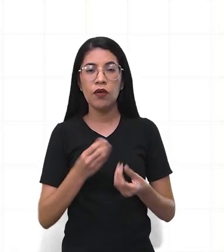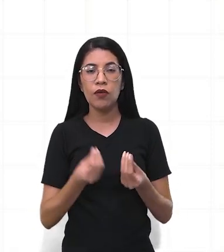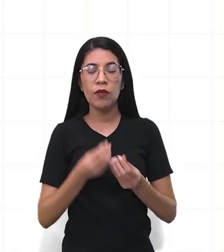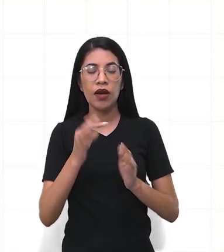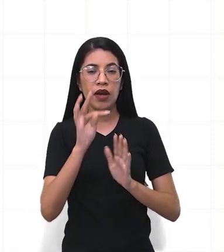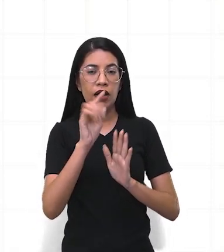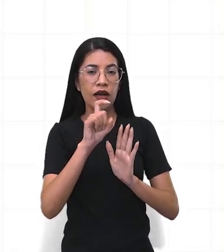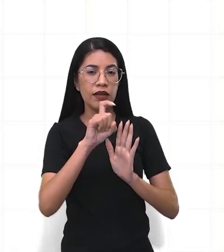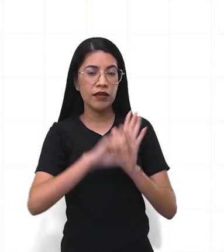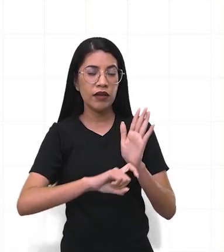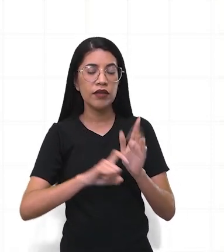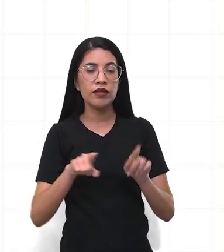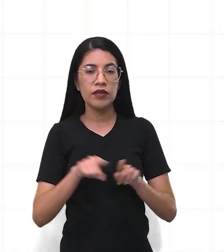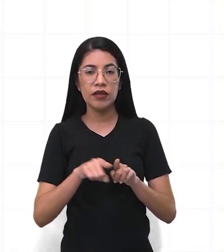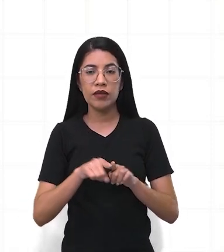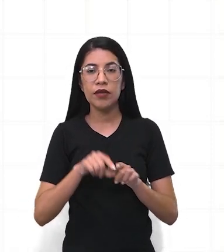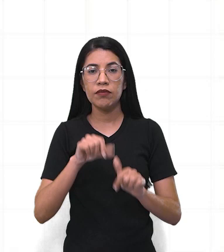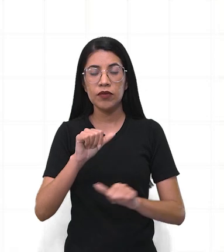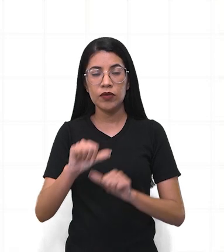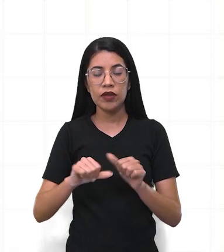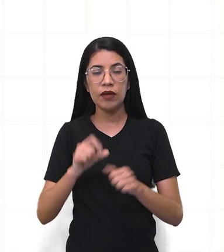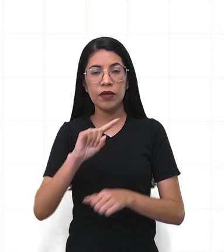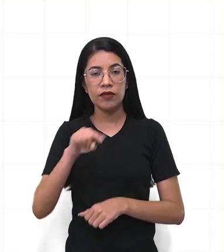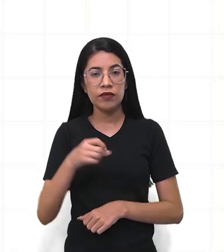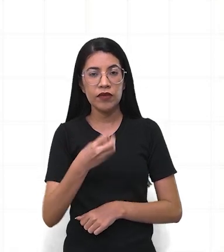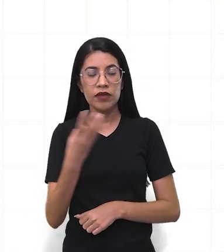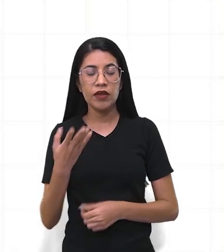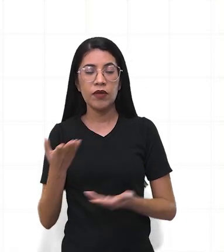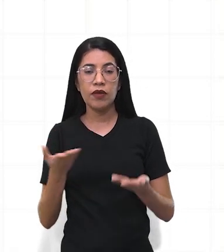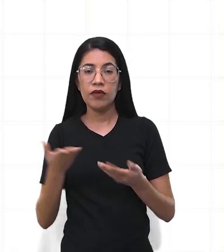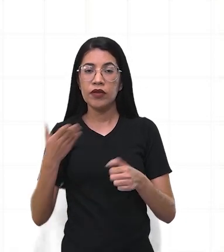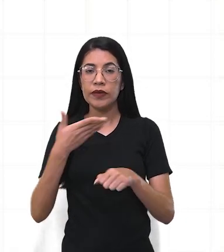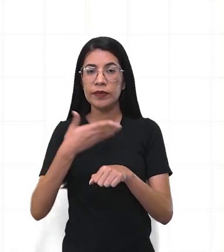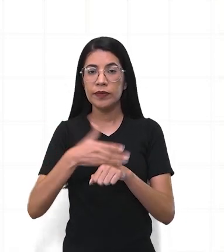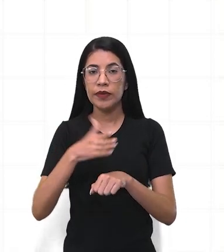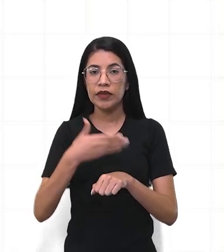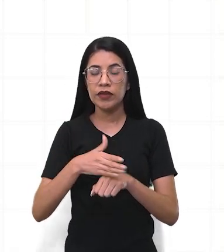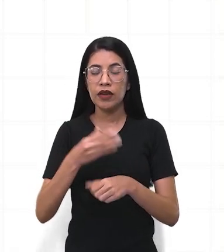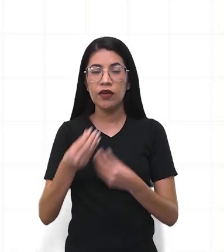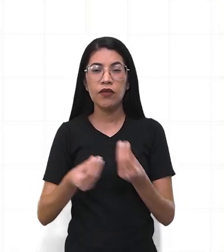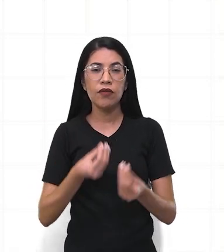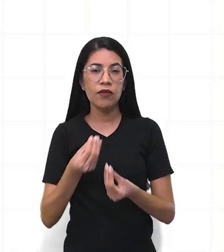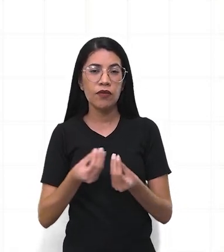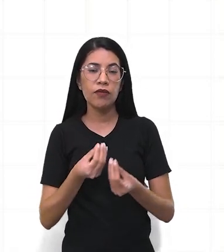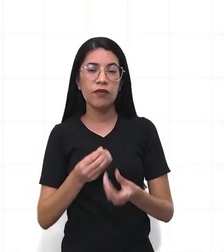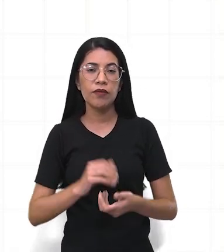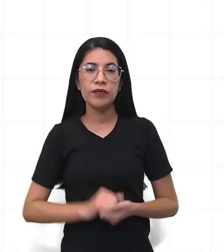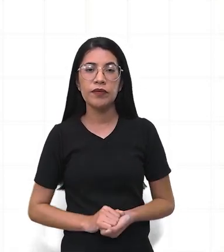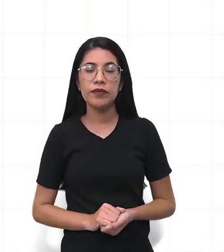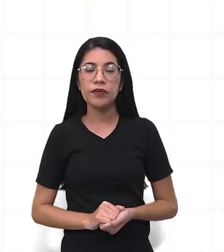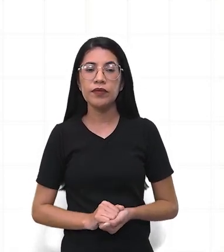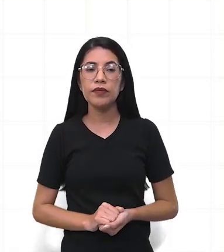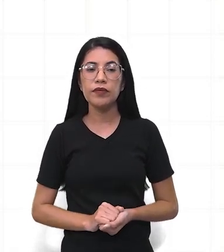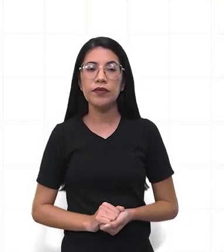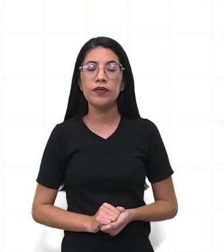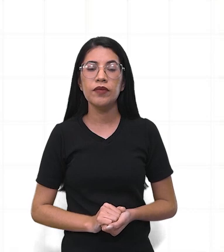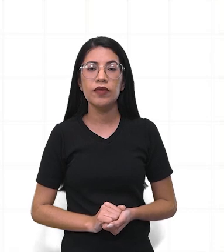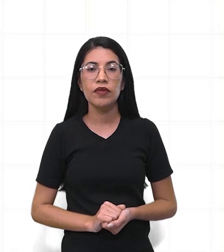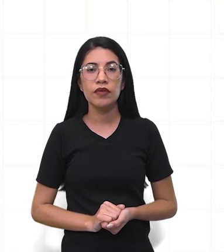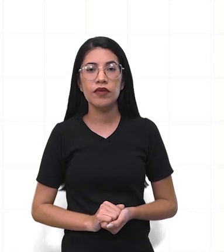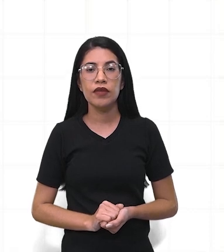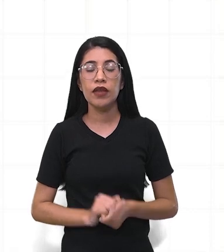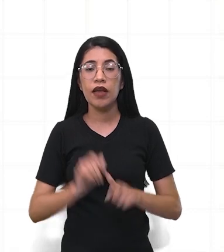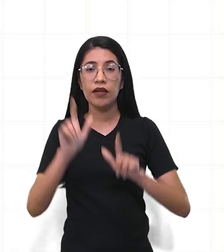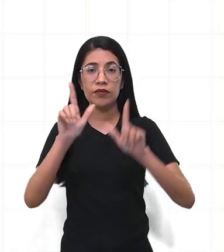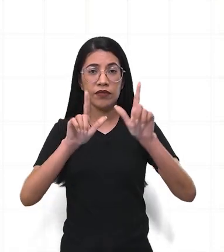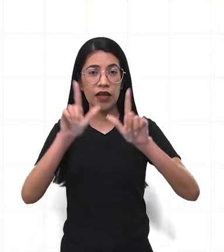número decimal, já sabemos como transforma em fração. Vamos agora para a prática. Vamos ver como é que isso funciona na prática, tá? Uma TV